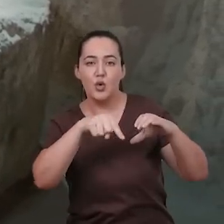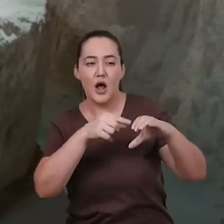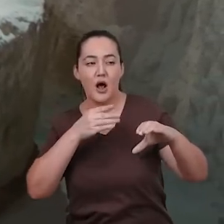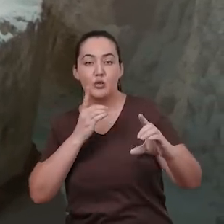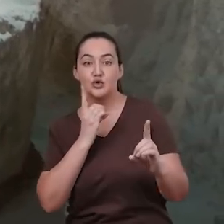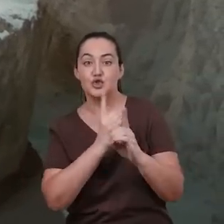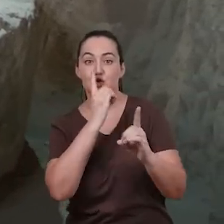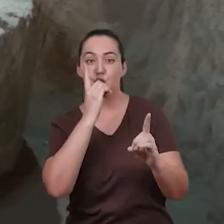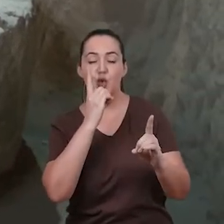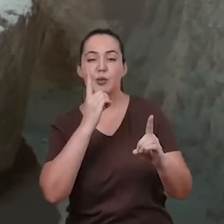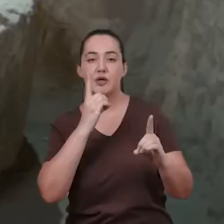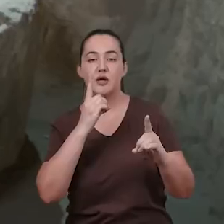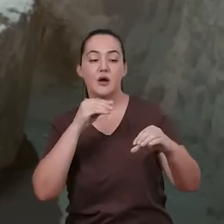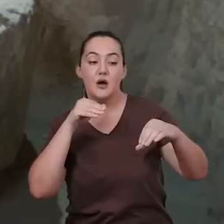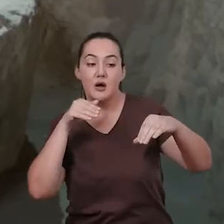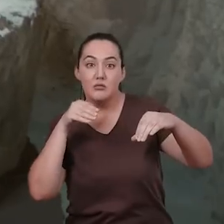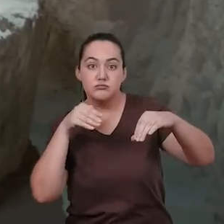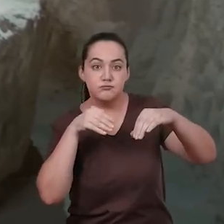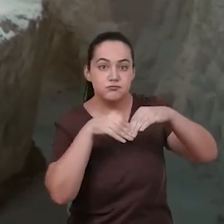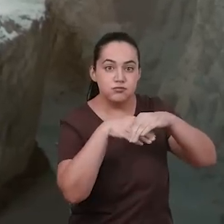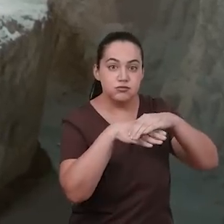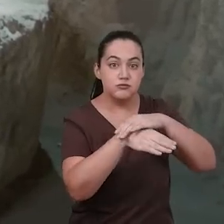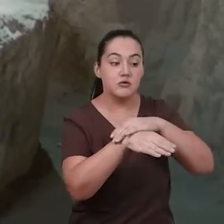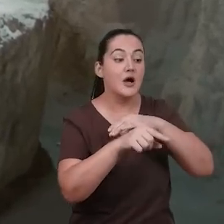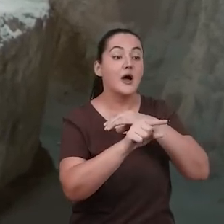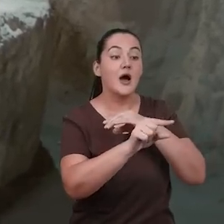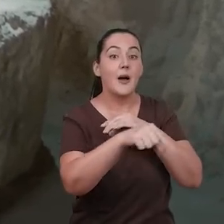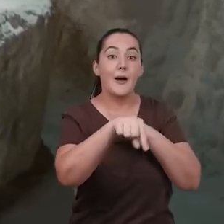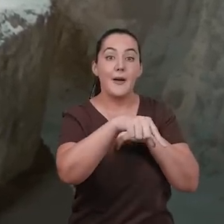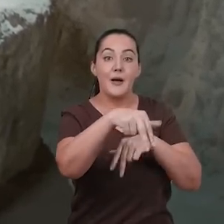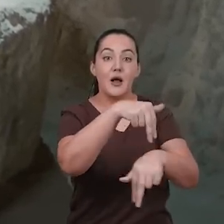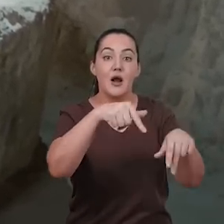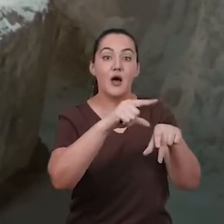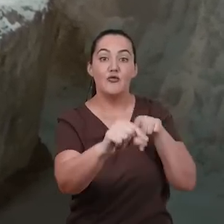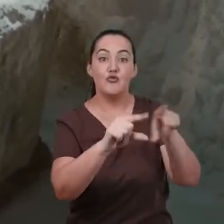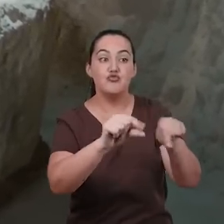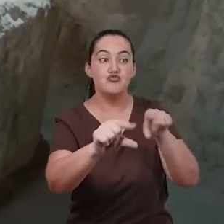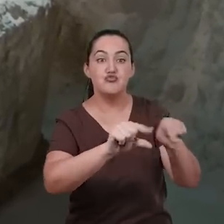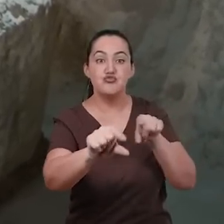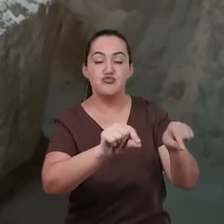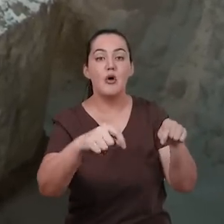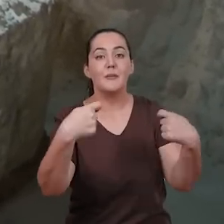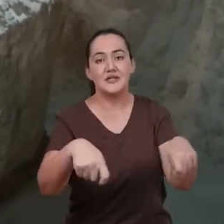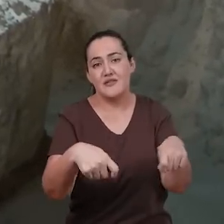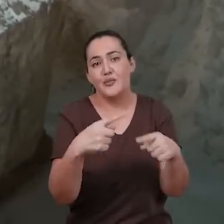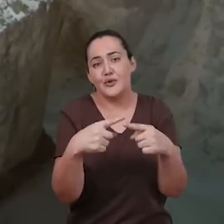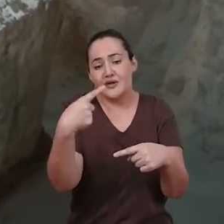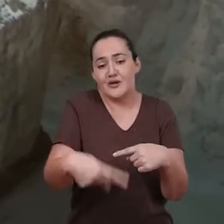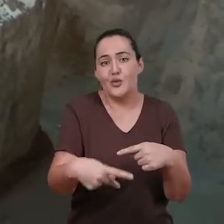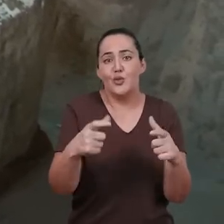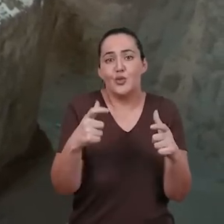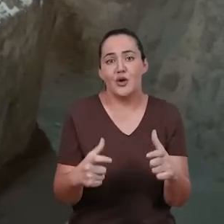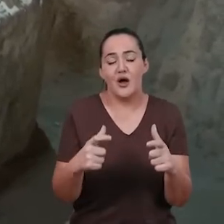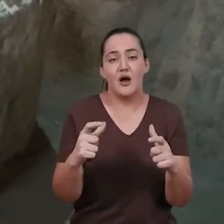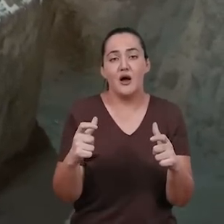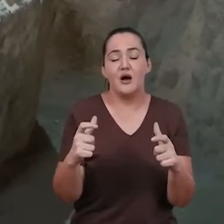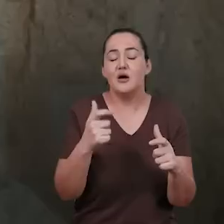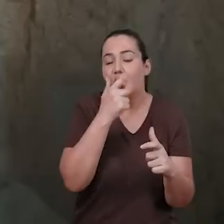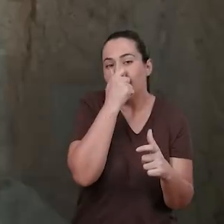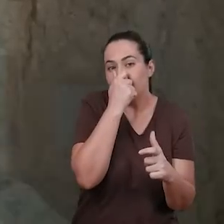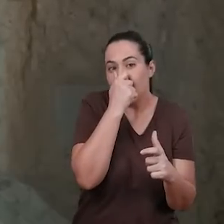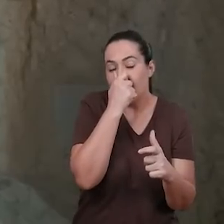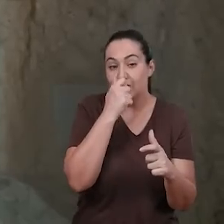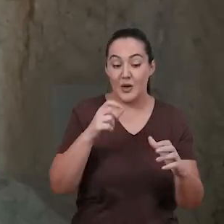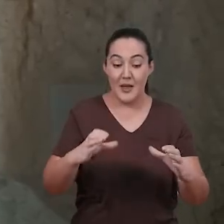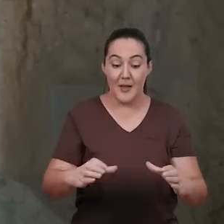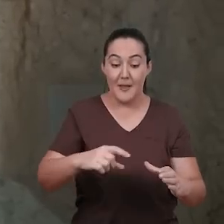do esconderijo dos cristãos, eles tinham que fugir por rotas de escape que havia aqui, porque esse lugar era praticamente um labirinto.